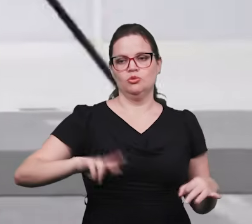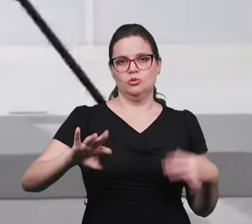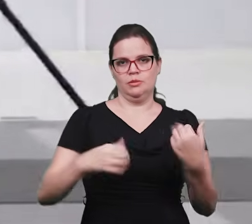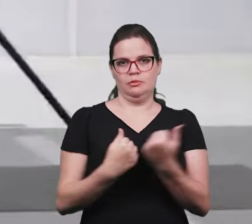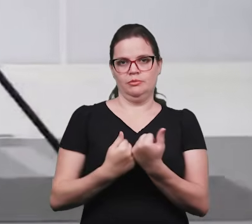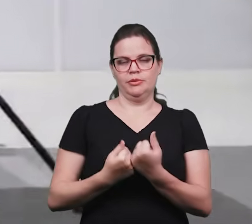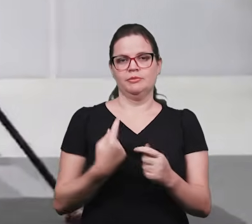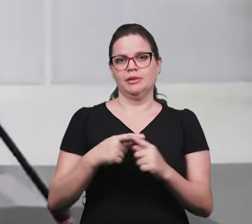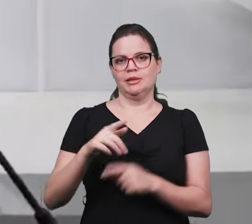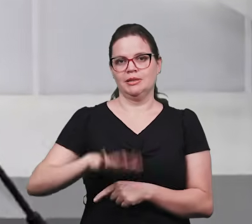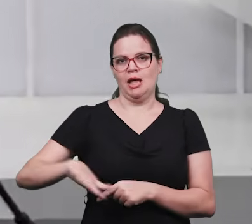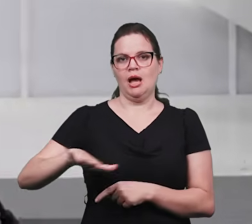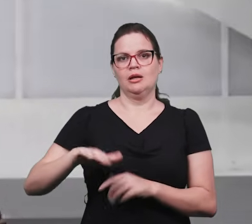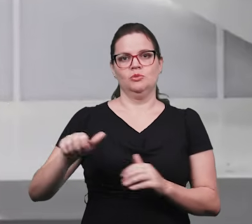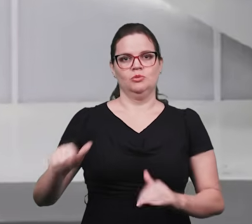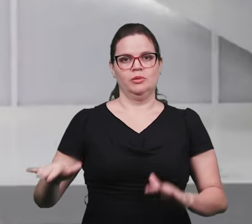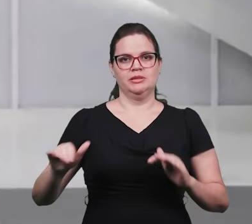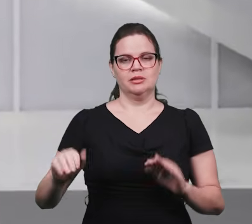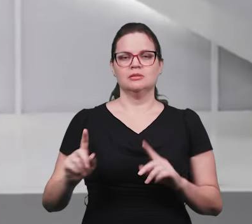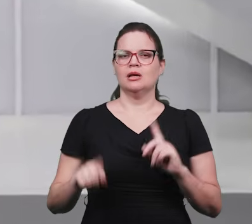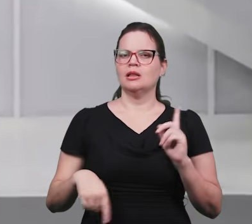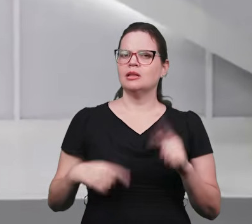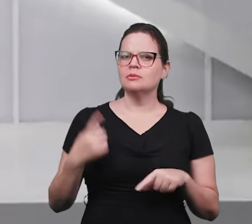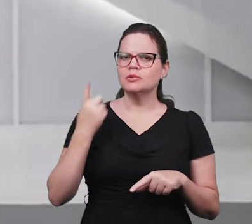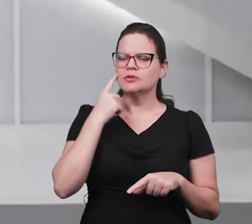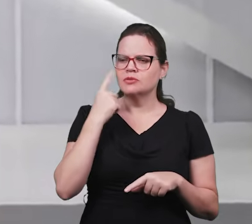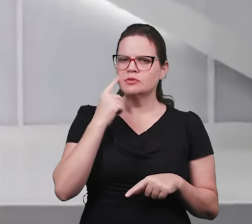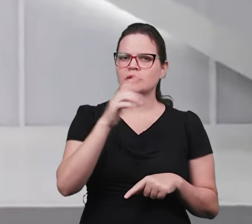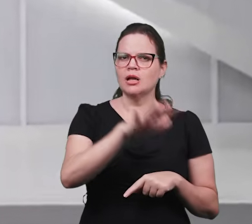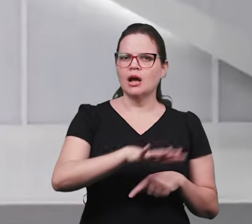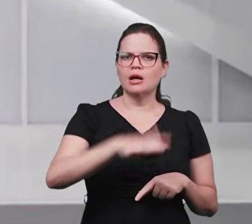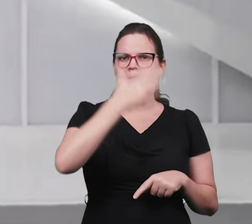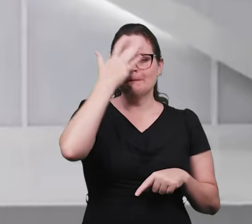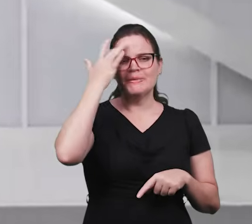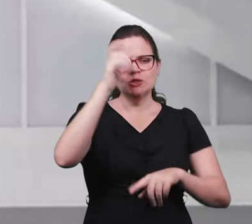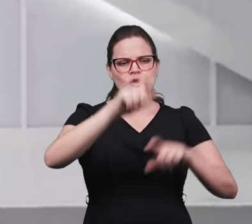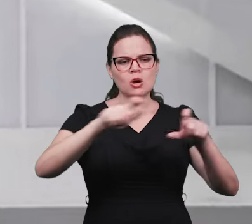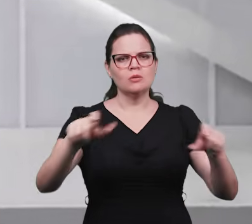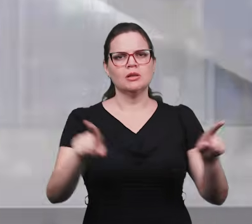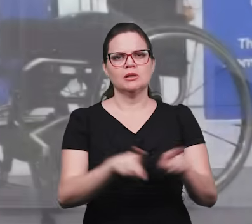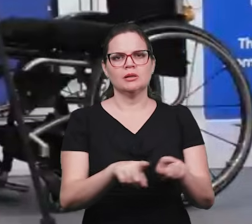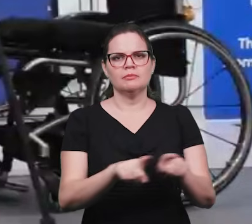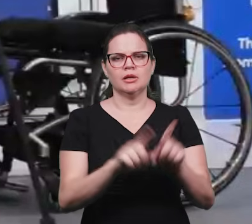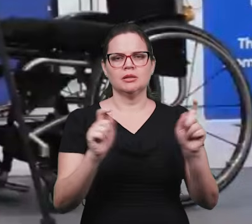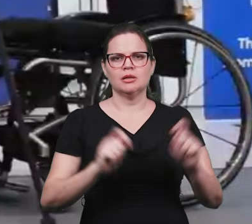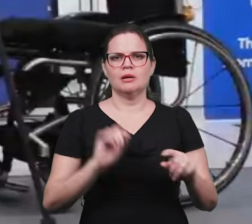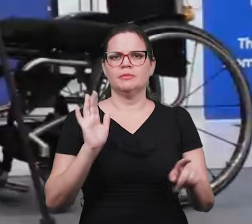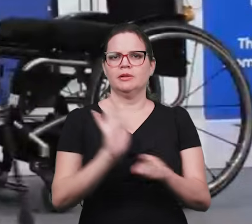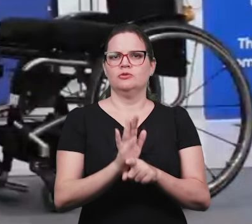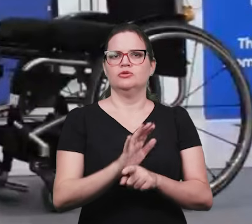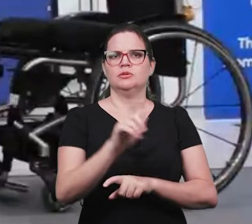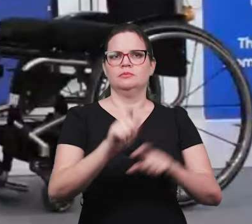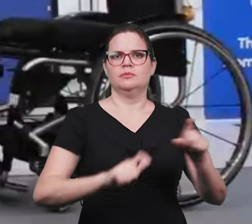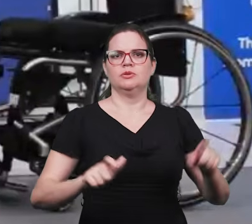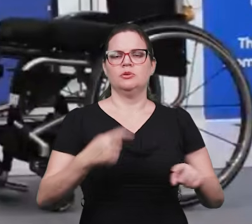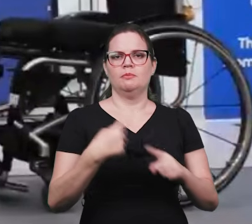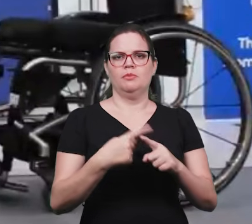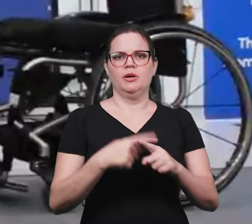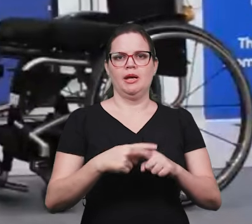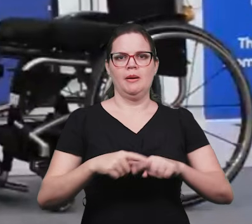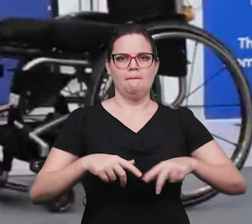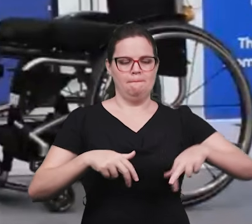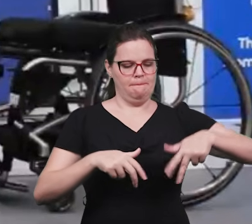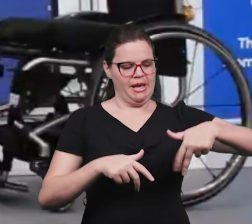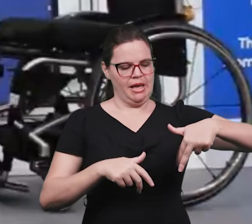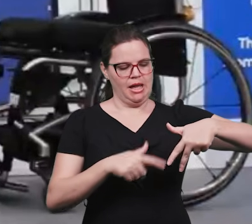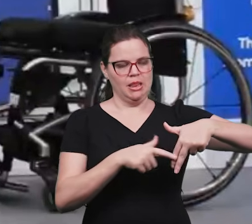na área militar, foi tomando corpo para a área civil. E na área civil ele vem para auxiliar aquelas pessoas que perderam o movimento das